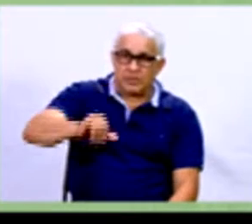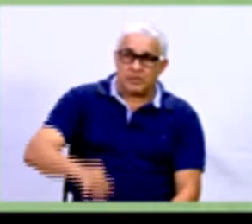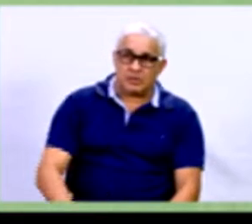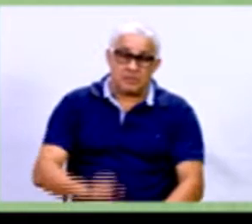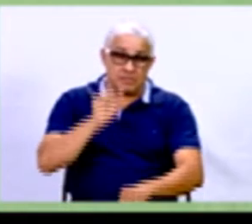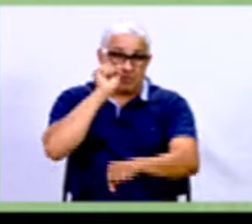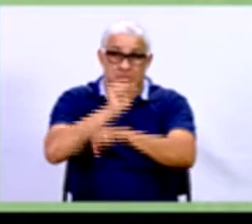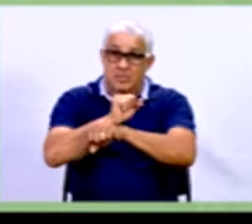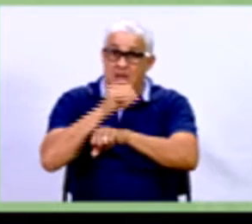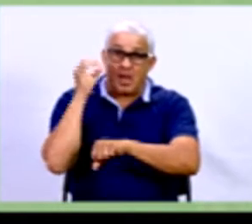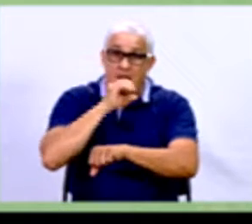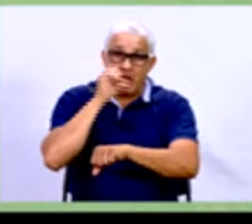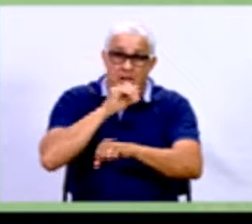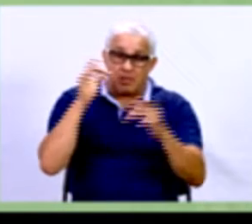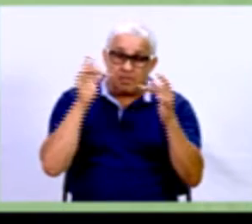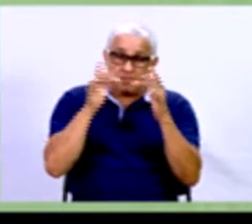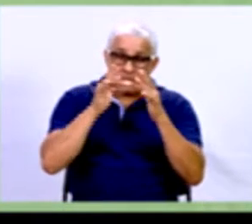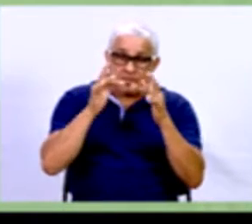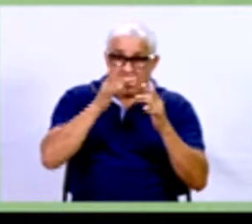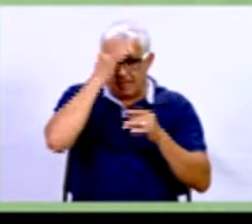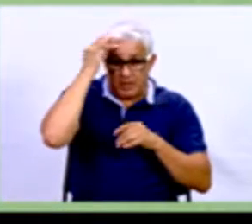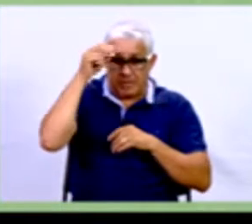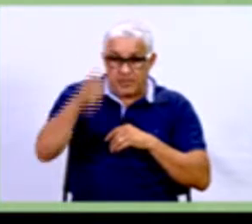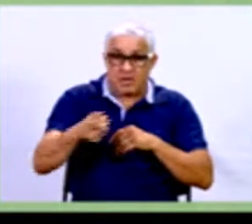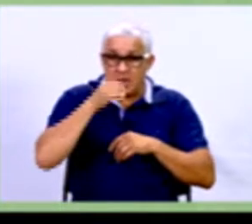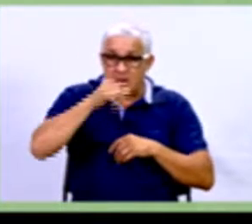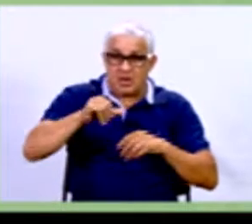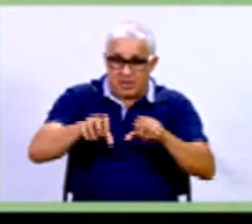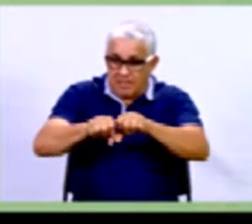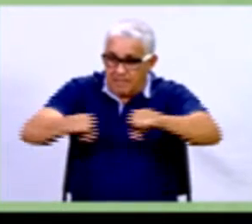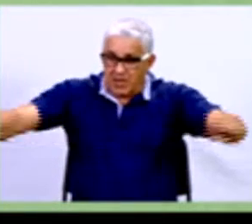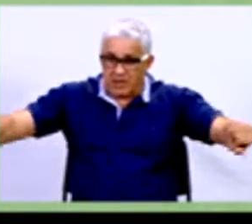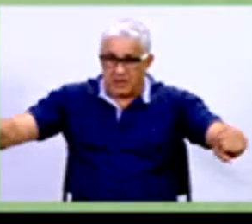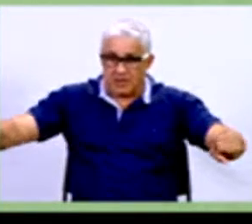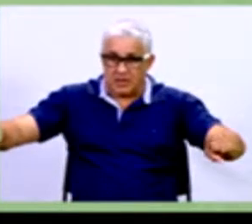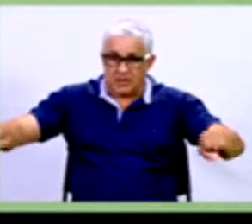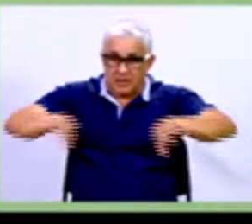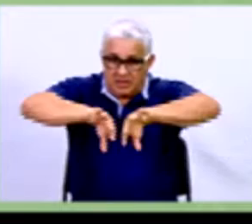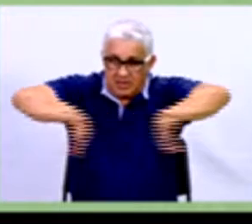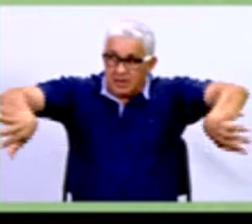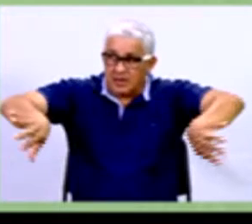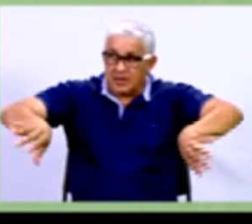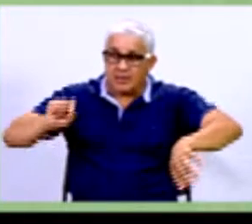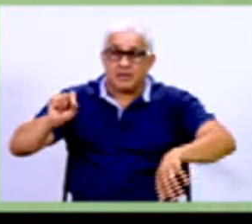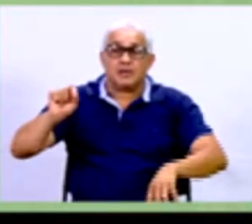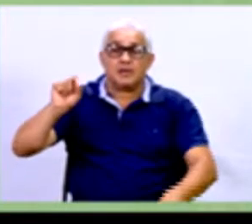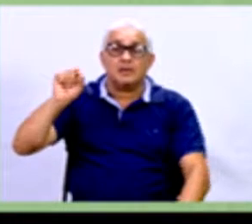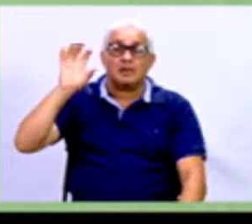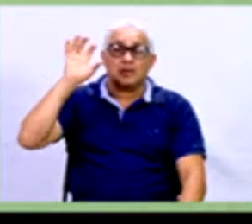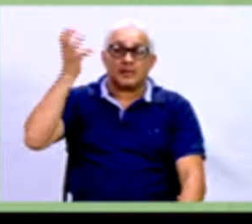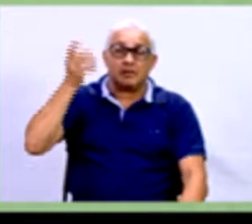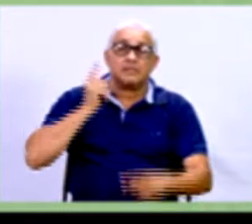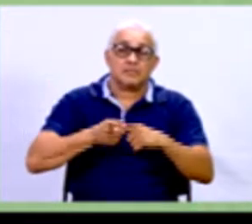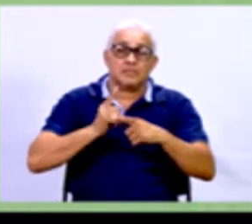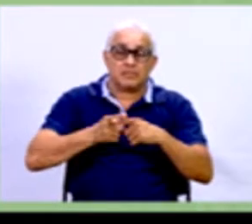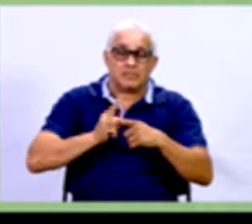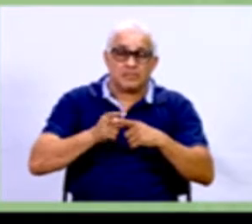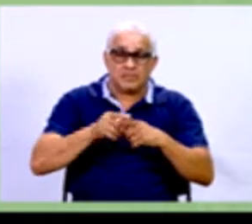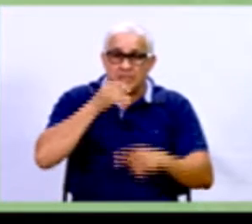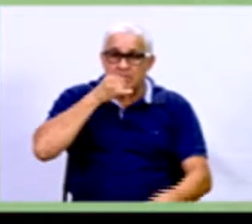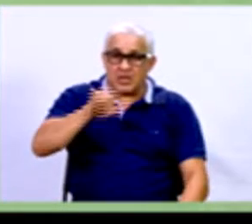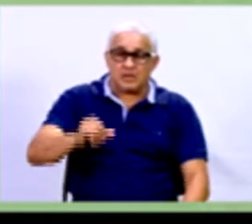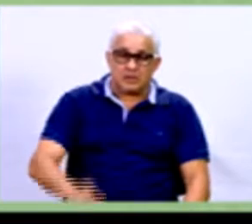Interrompa imediatamente o contato da vítima com a corrente elétrica. Então aqui o grande objetivo é o que está causando aquele choque, interromper